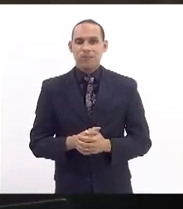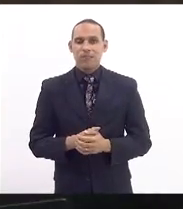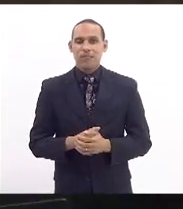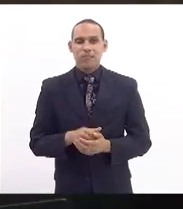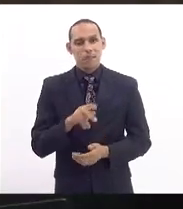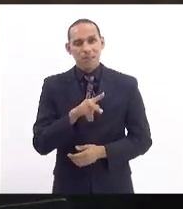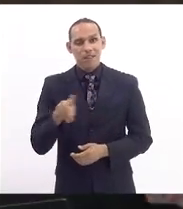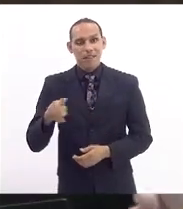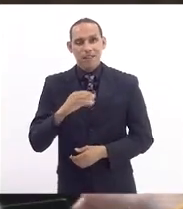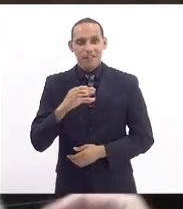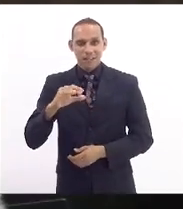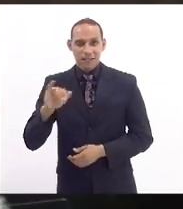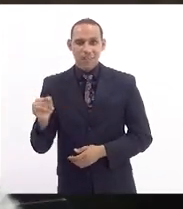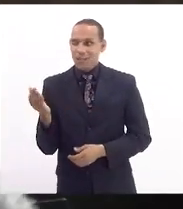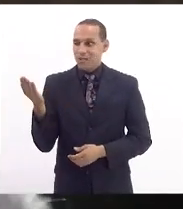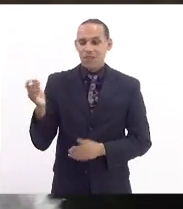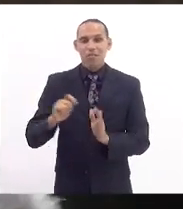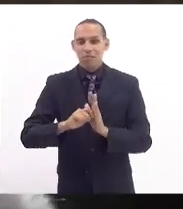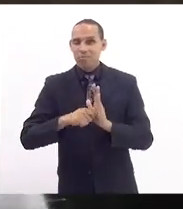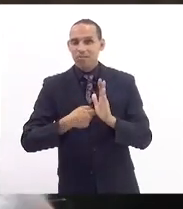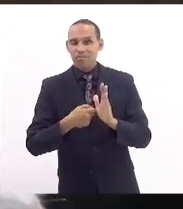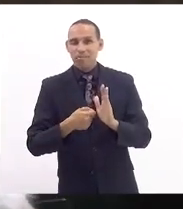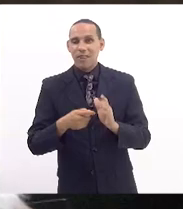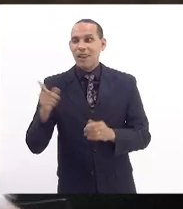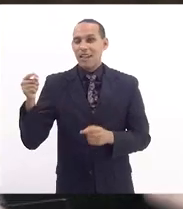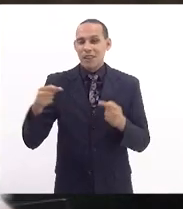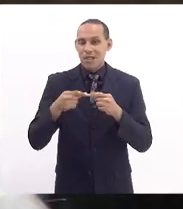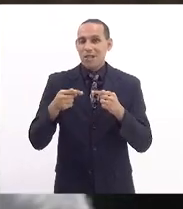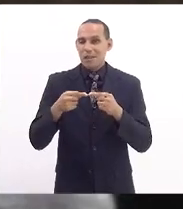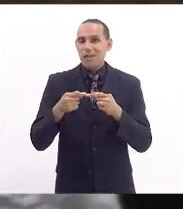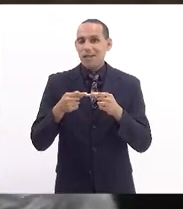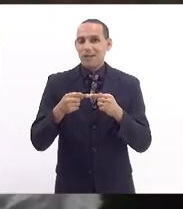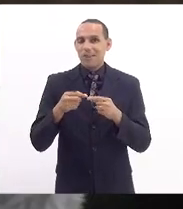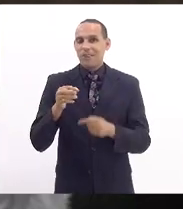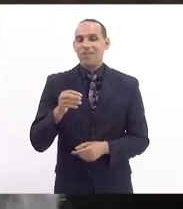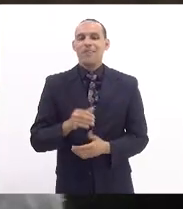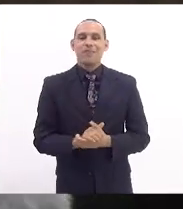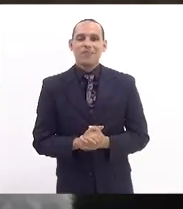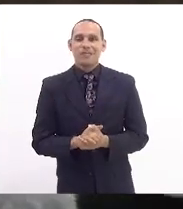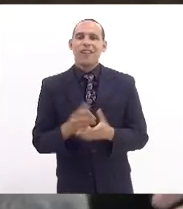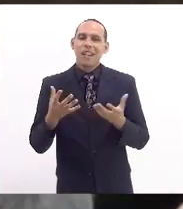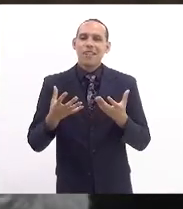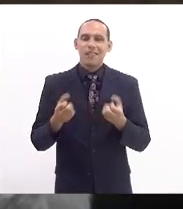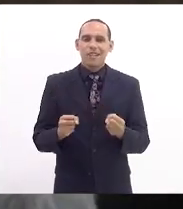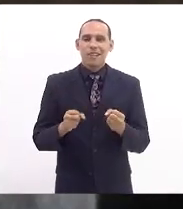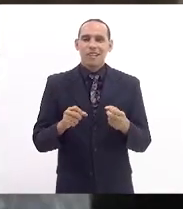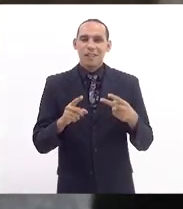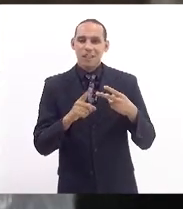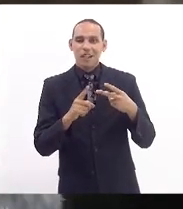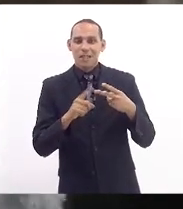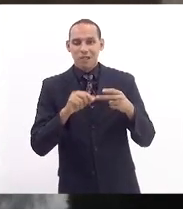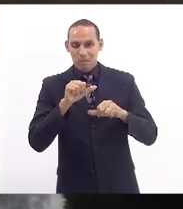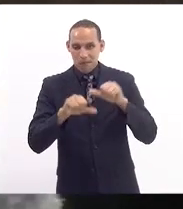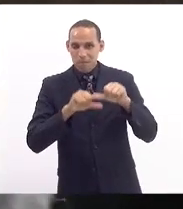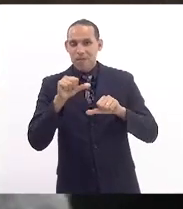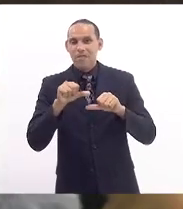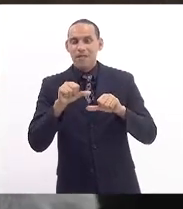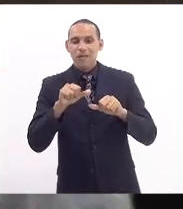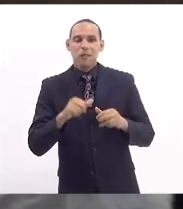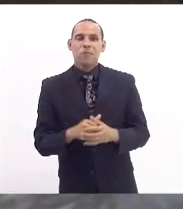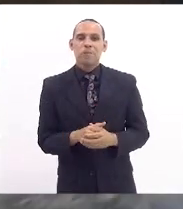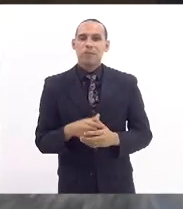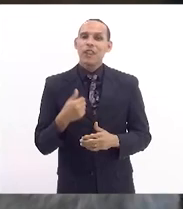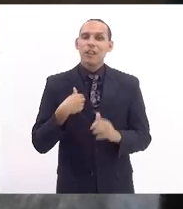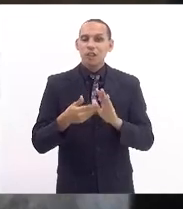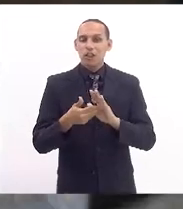o presidente da ccj estacionando aqui seu presente positivamente ele absorve a emenda modificativa dois